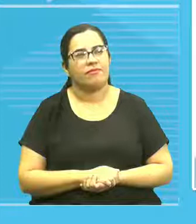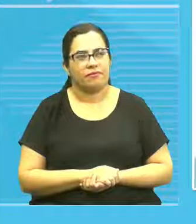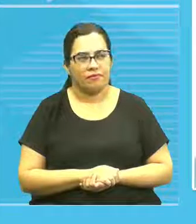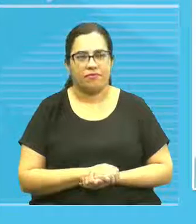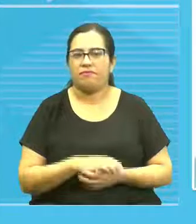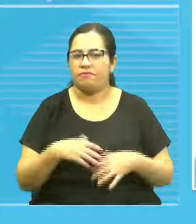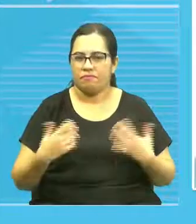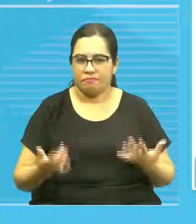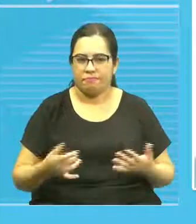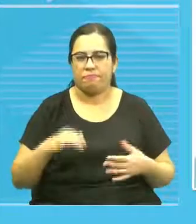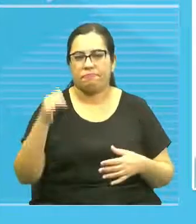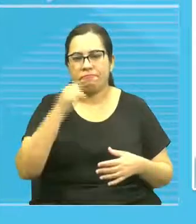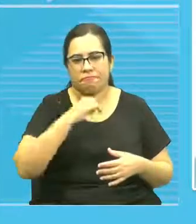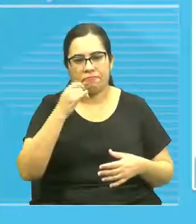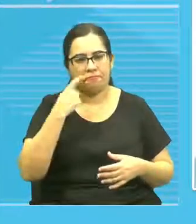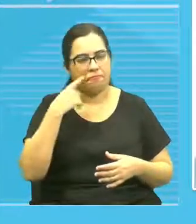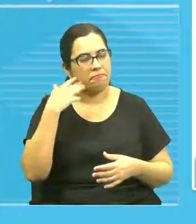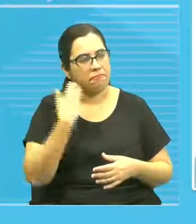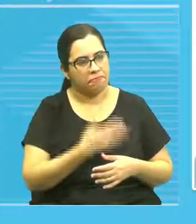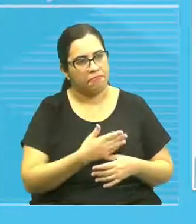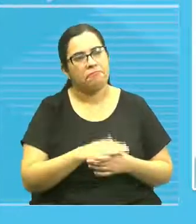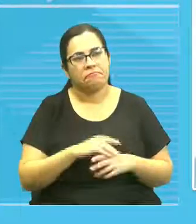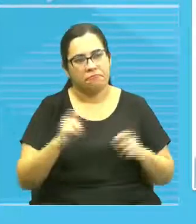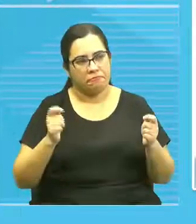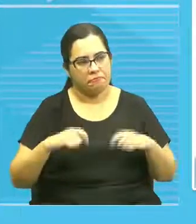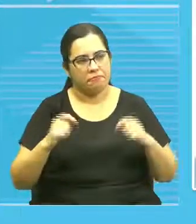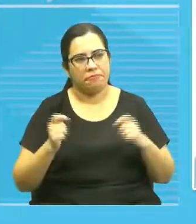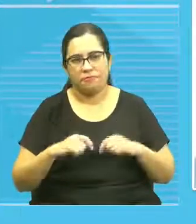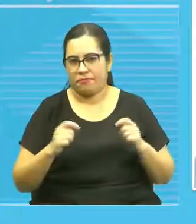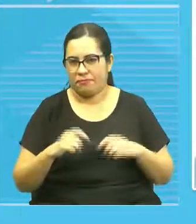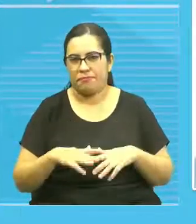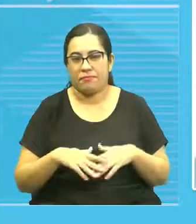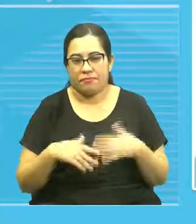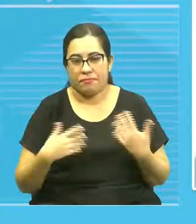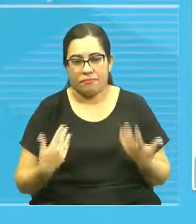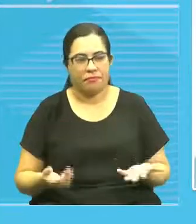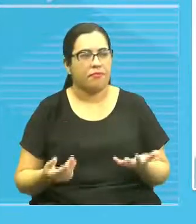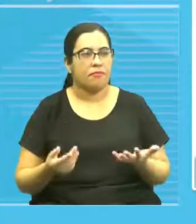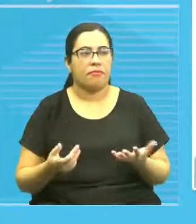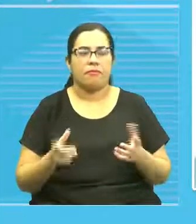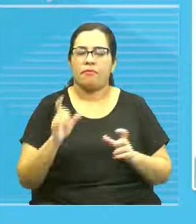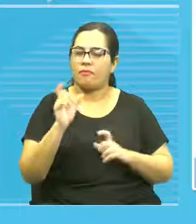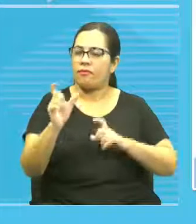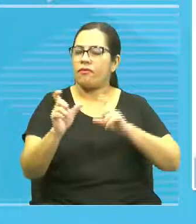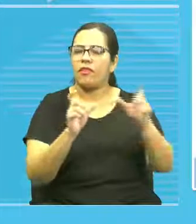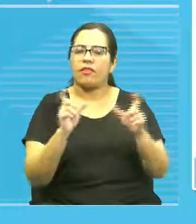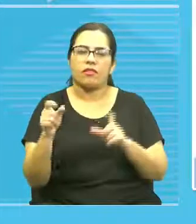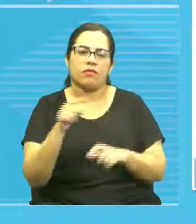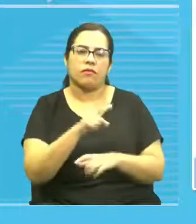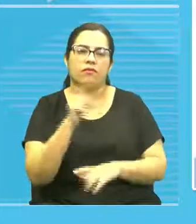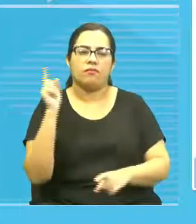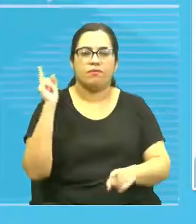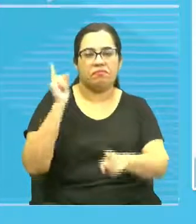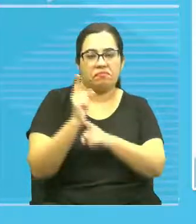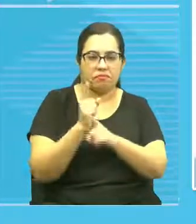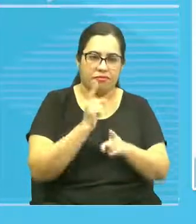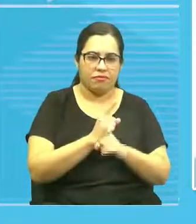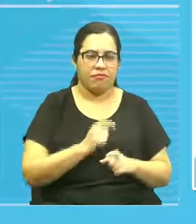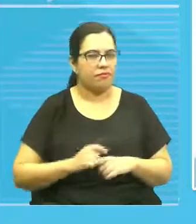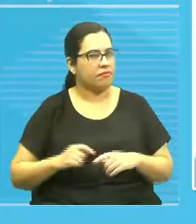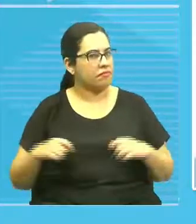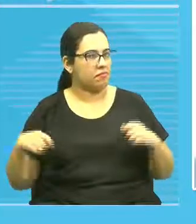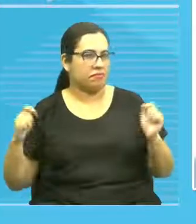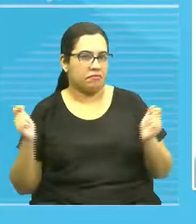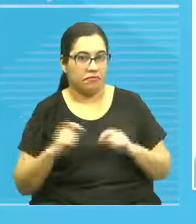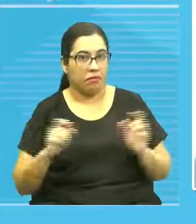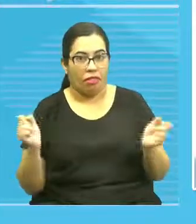Então, energia de hidratação ou energia de solvatação. Então, esses termos, se vocês se depararem com eles por aí,